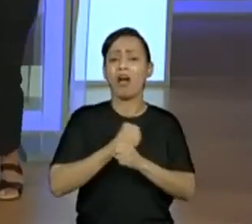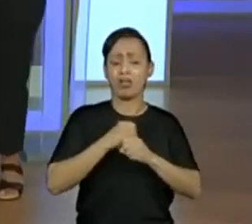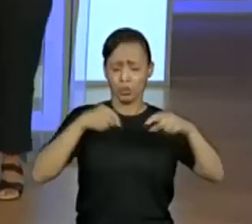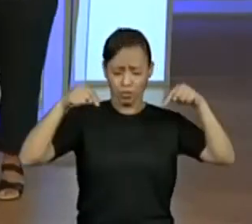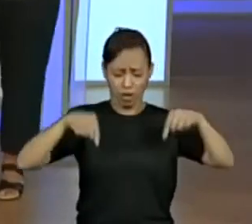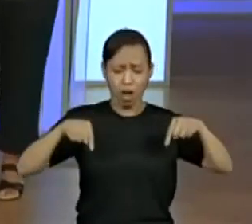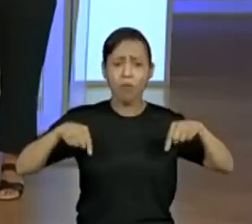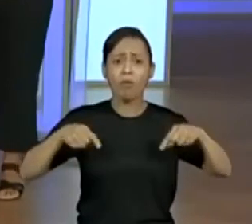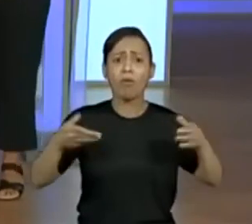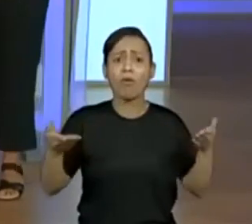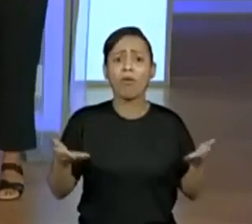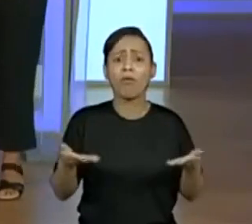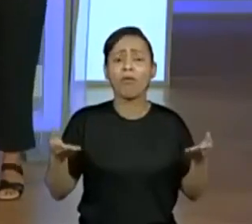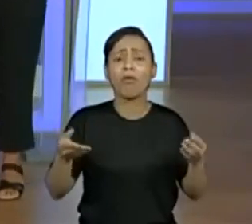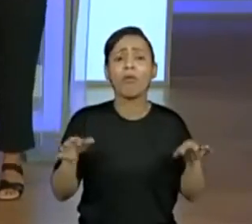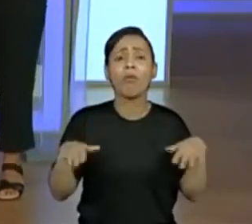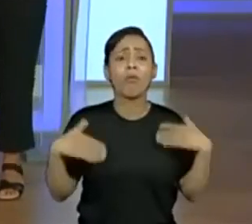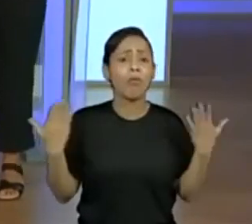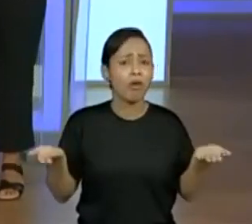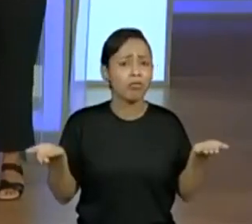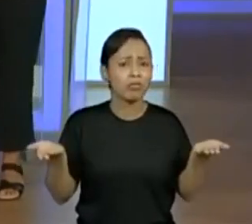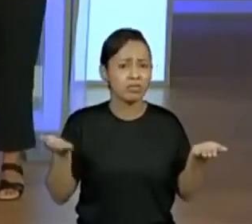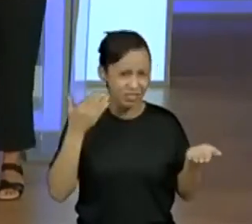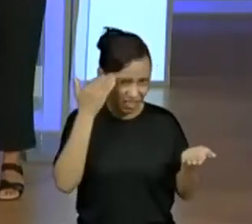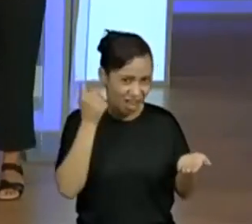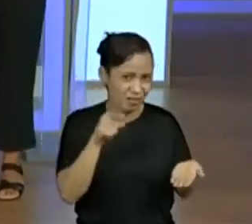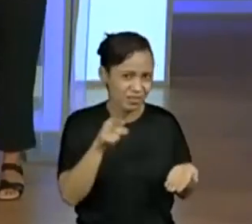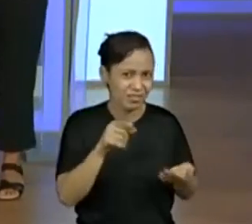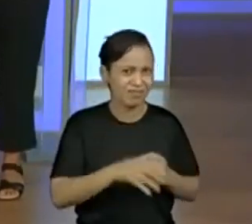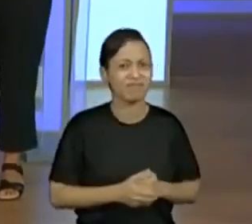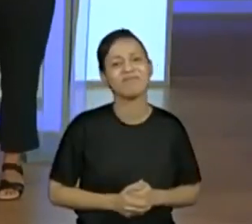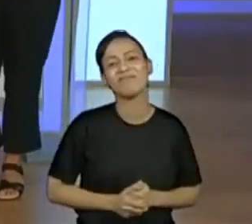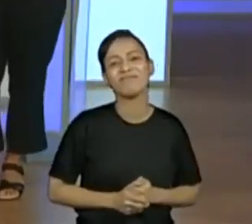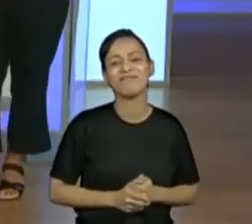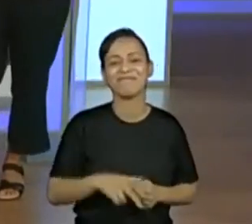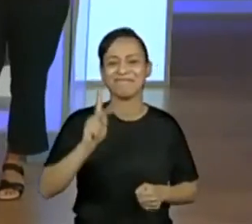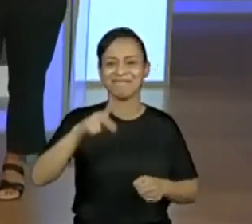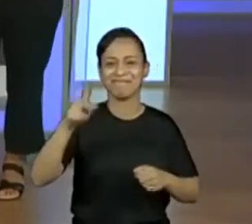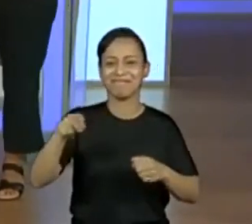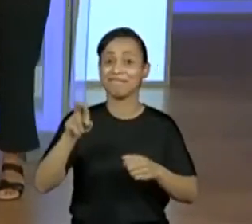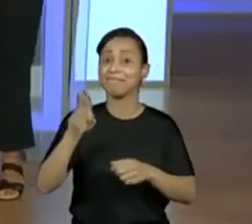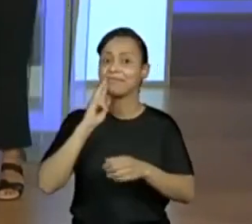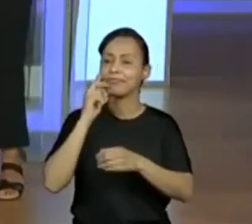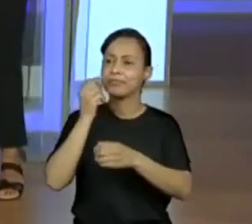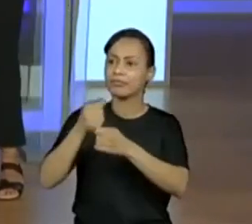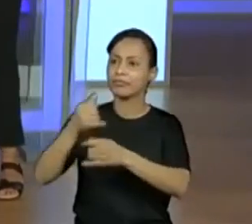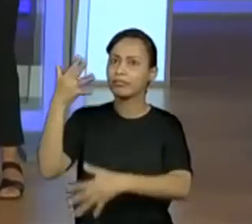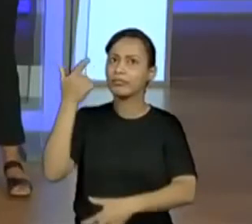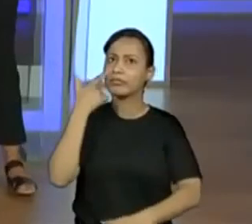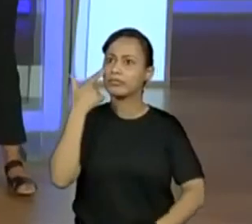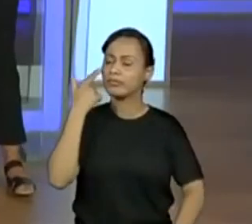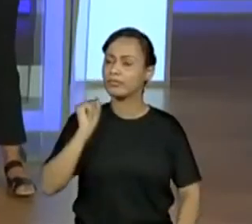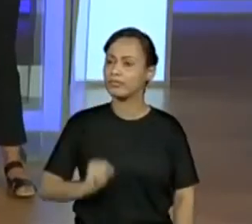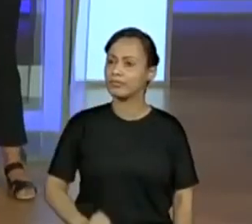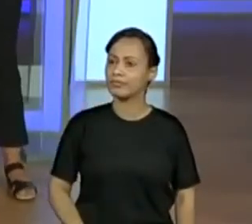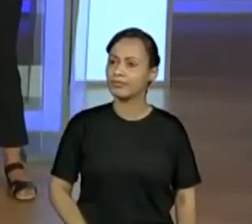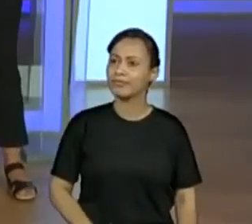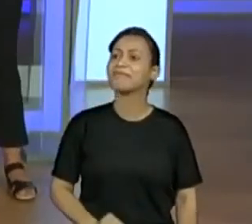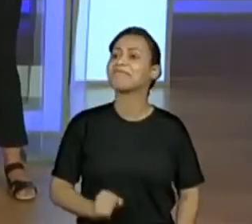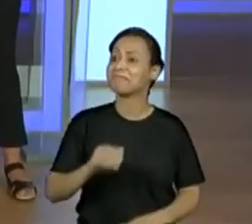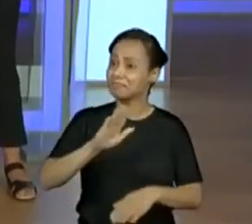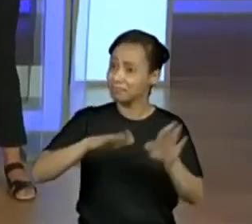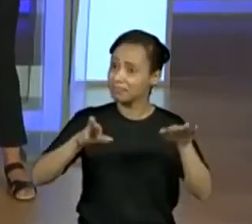casa? Ah, eu acho que eles lembram. Os professores podem reportar aí a resposta dos alunos para nós? Olha só, vamos ver aí alguns alunos